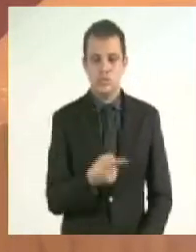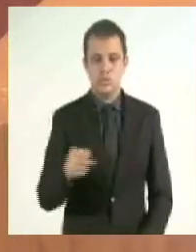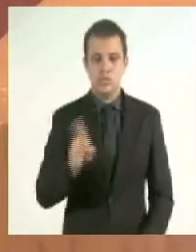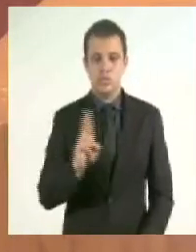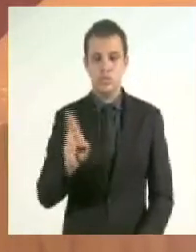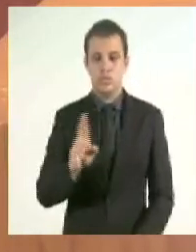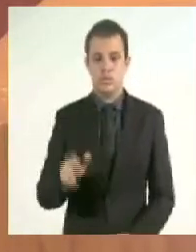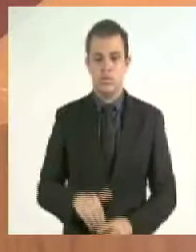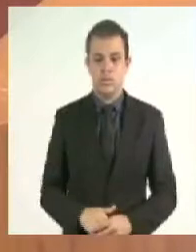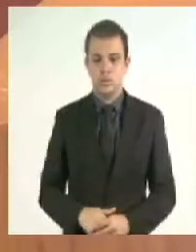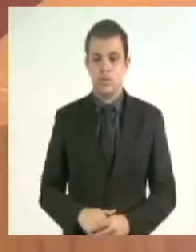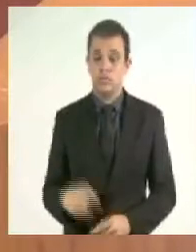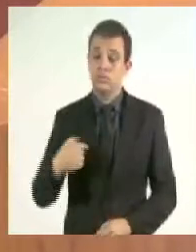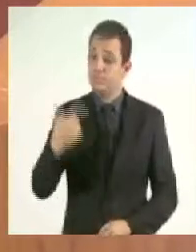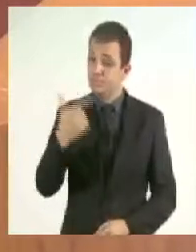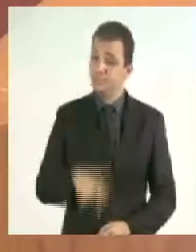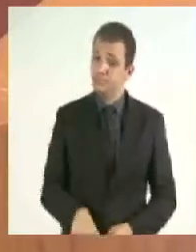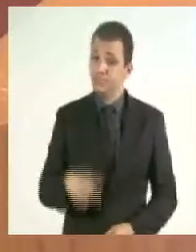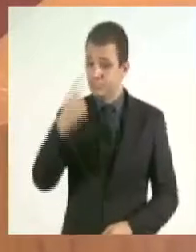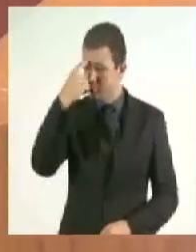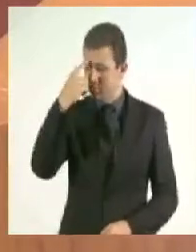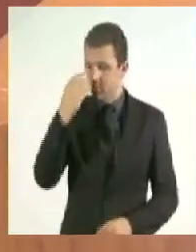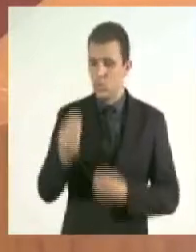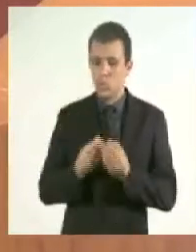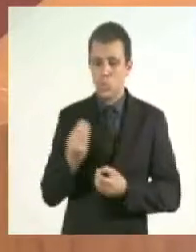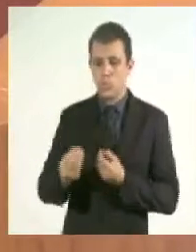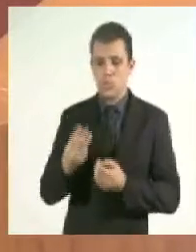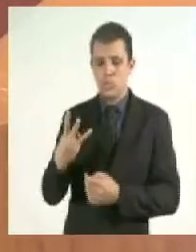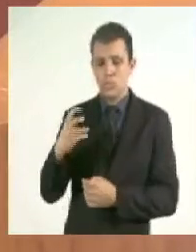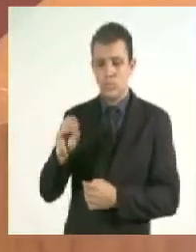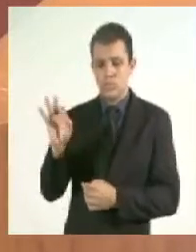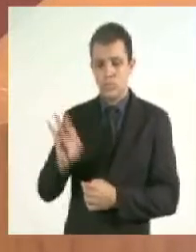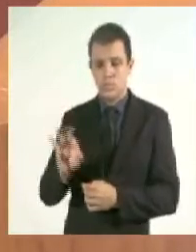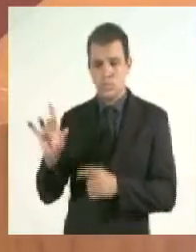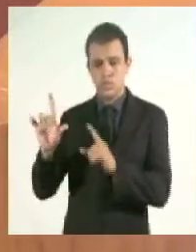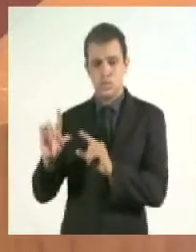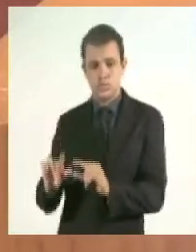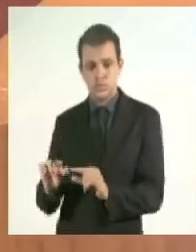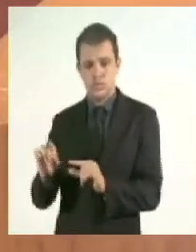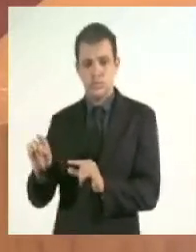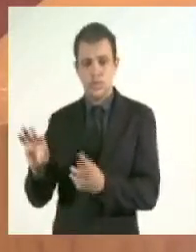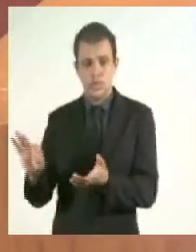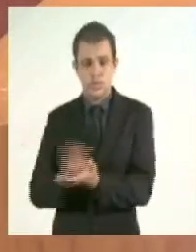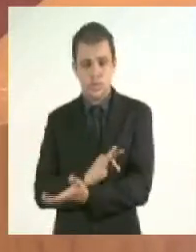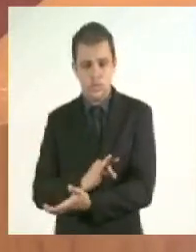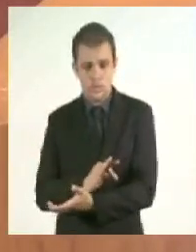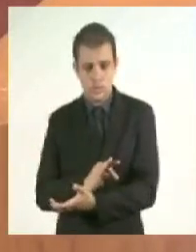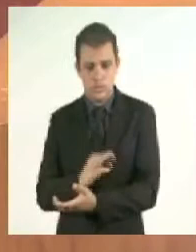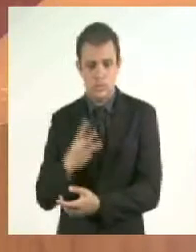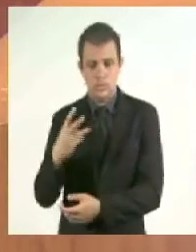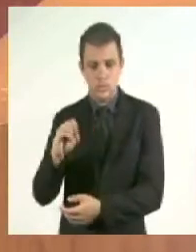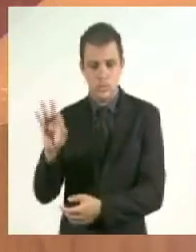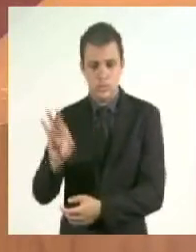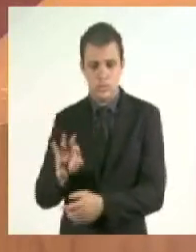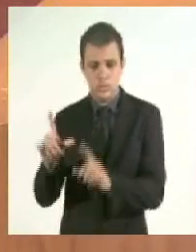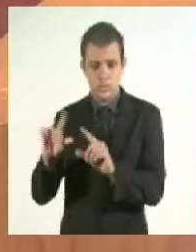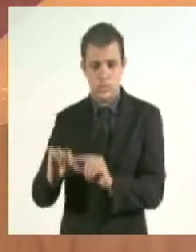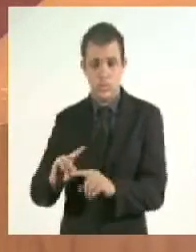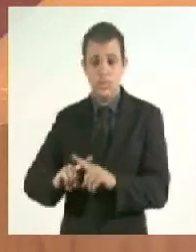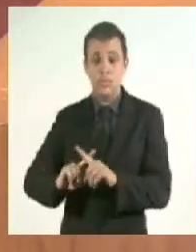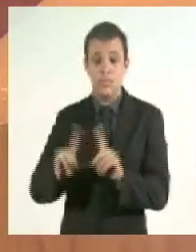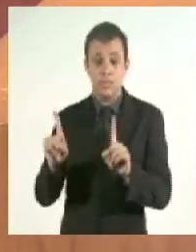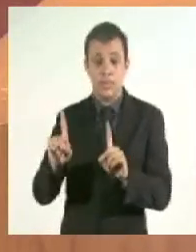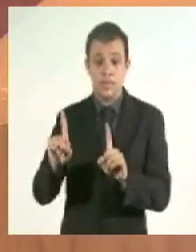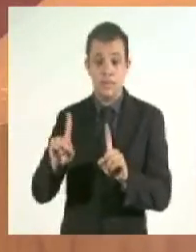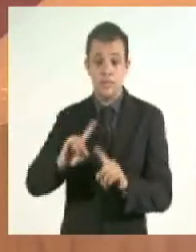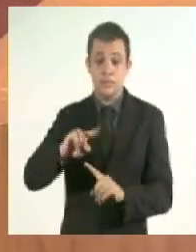argumento dos 30% de redução. Não adianta, então, daqui a um tempo, contratar com 30% a menos e depois, só para